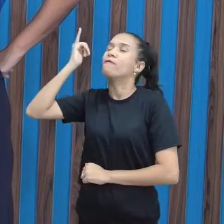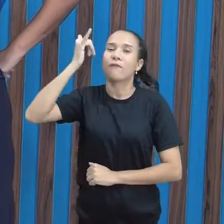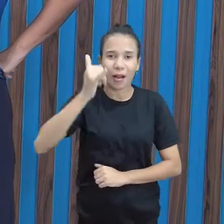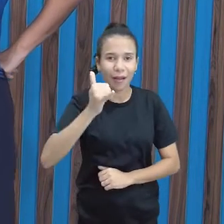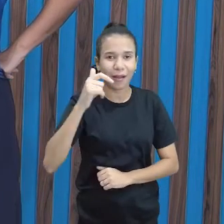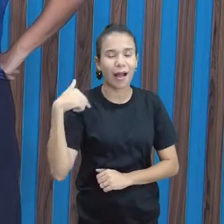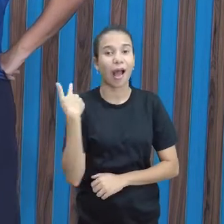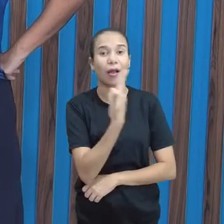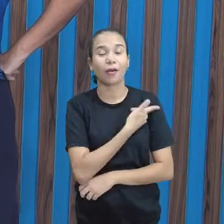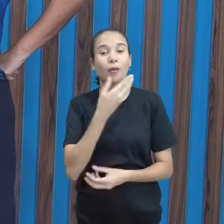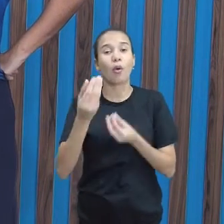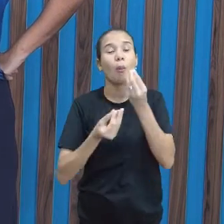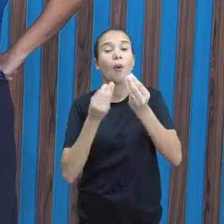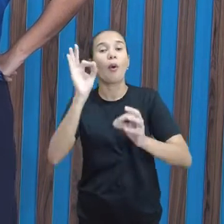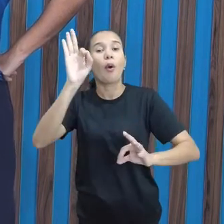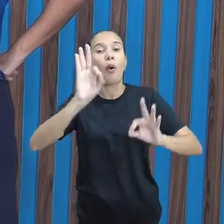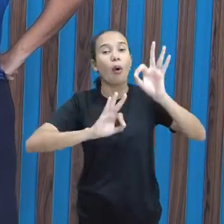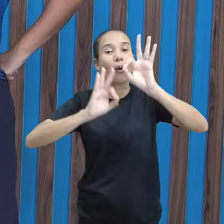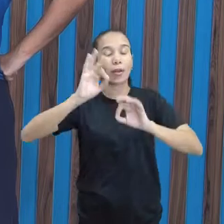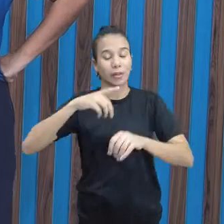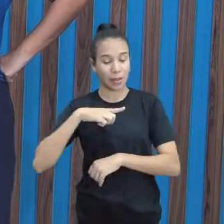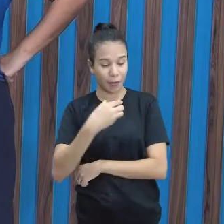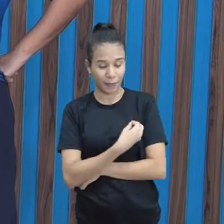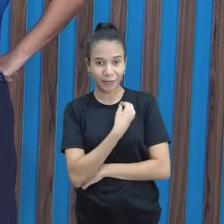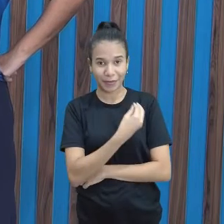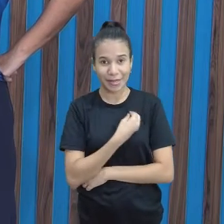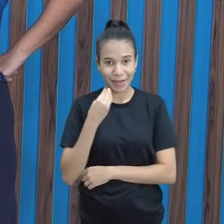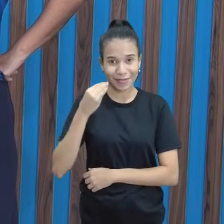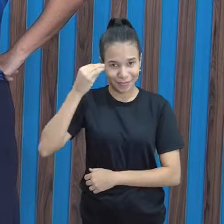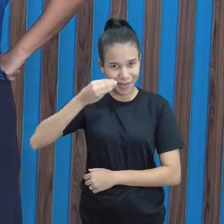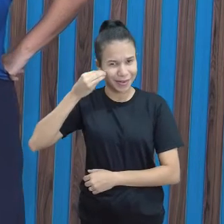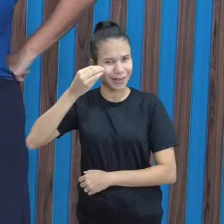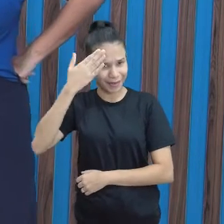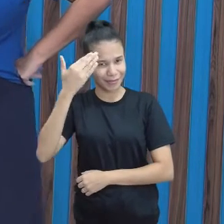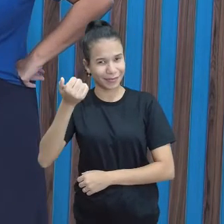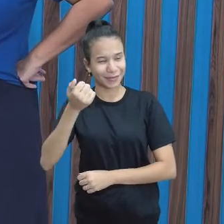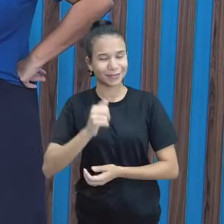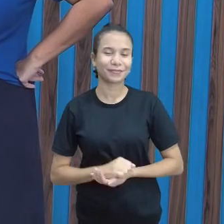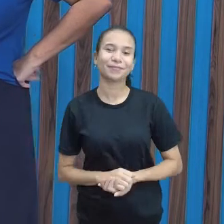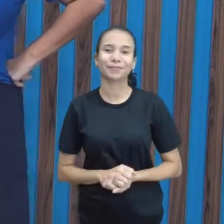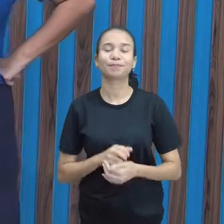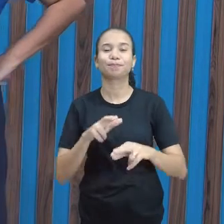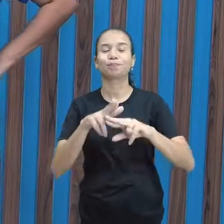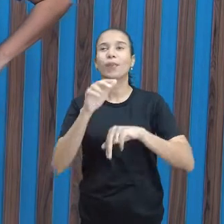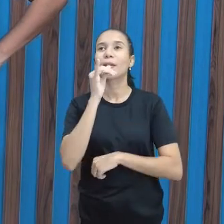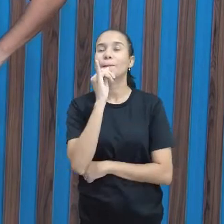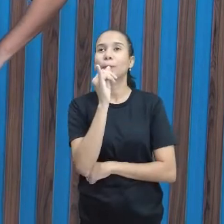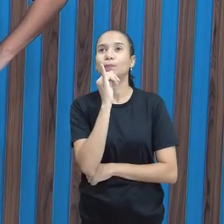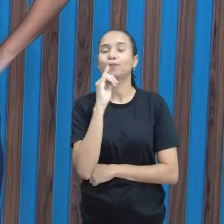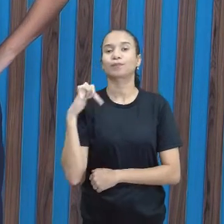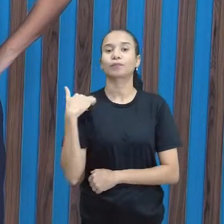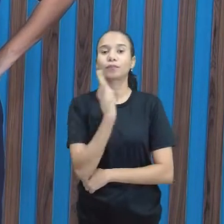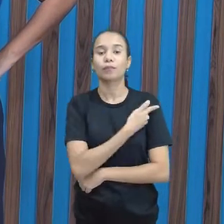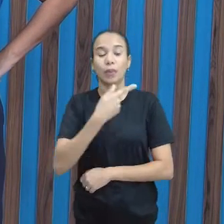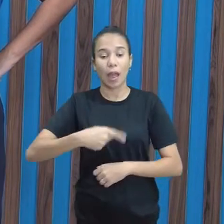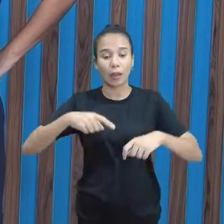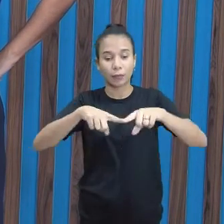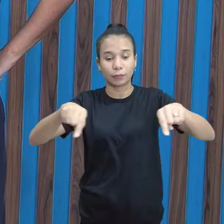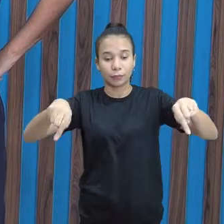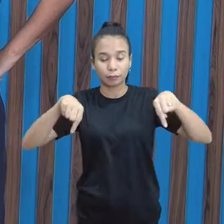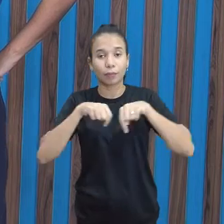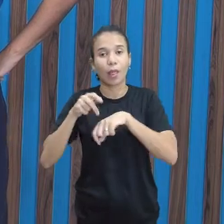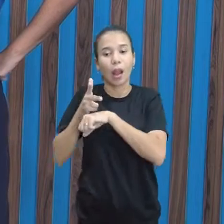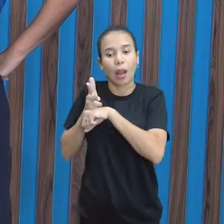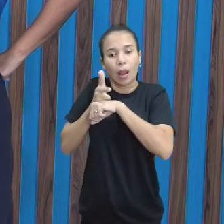gente reorganiza a nossa vivência. Sabiam disso? Por exemplo, a gente está aqui no estúdio do